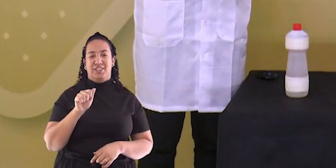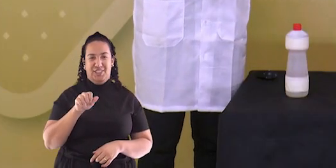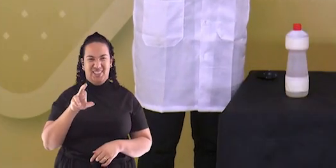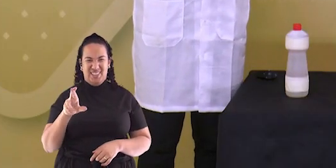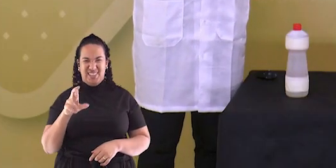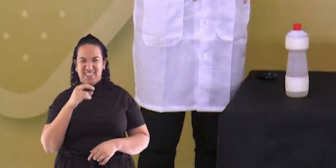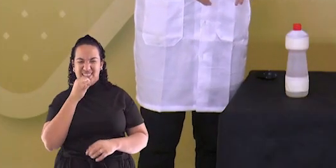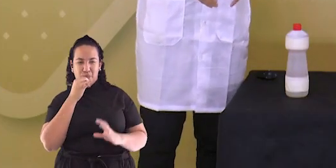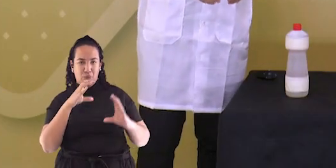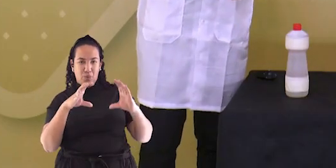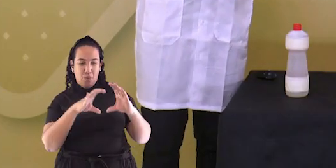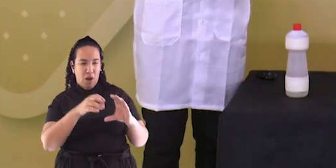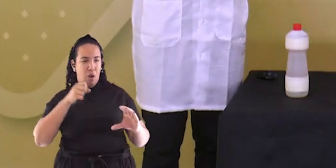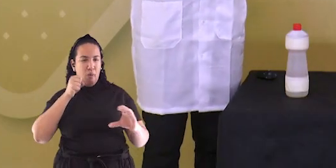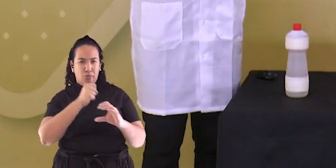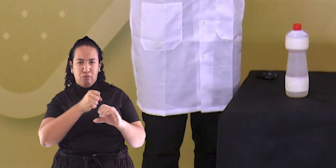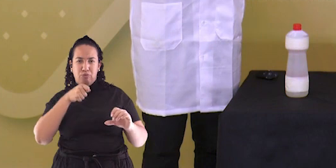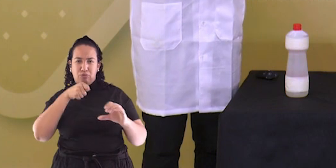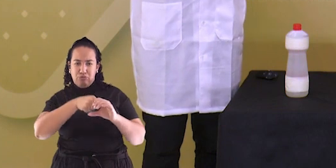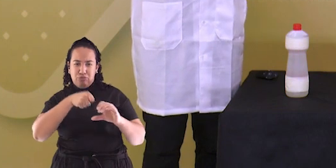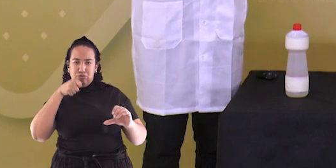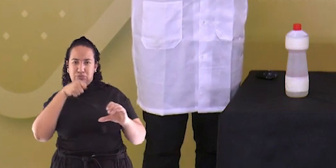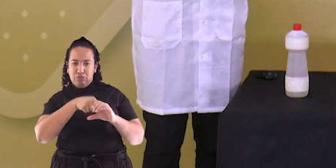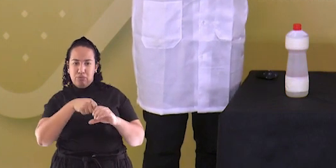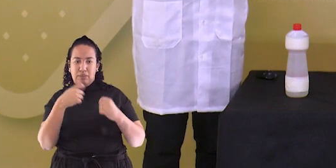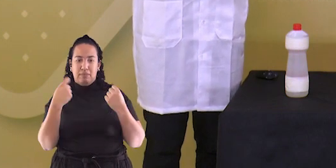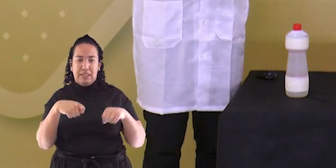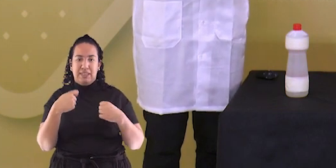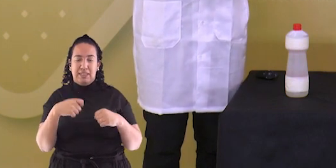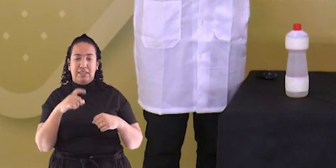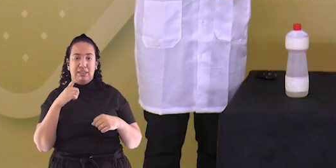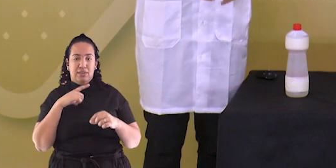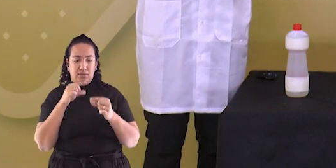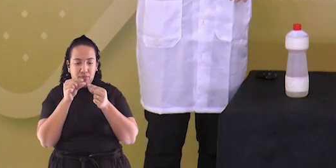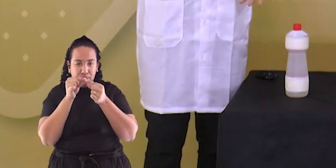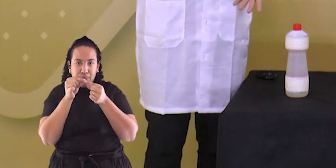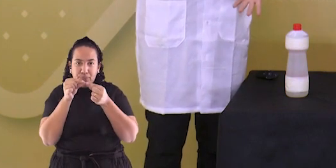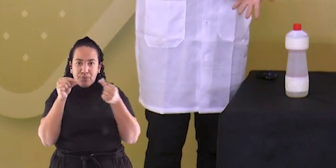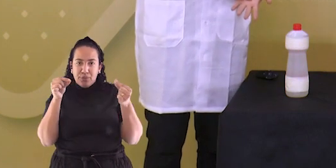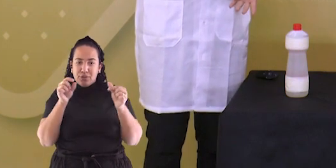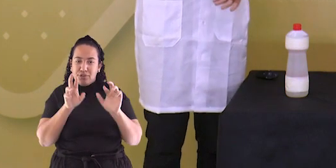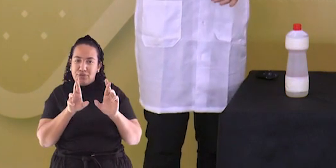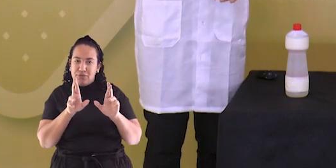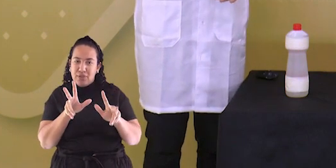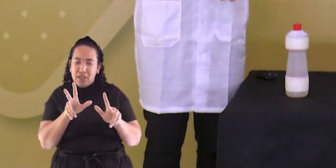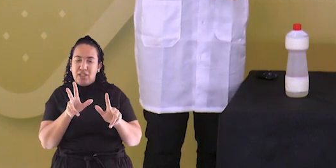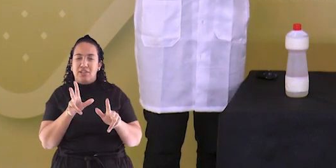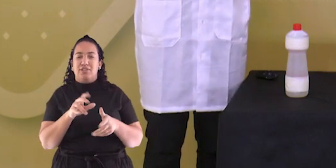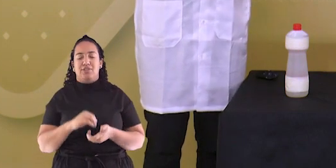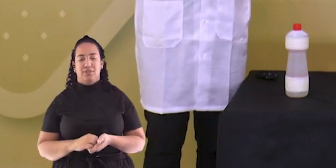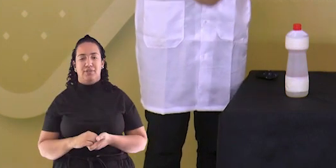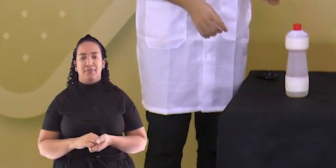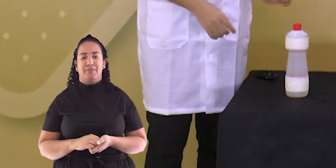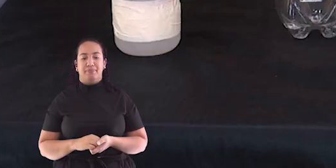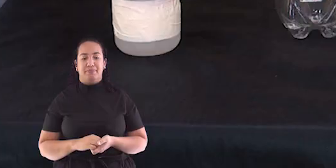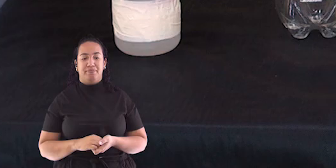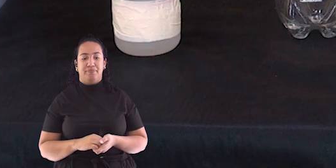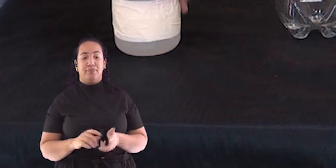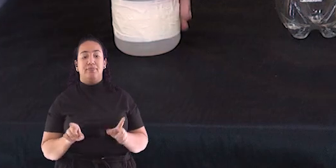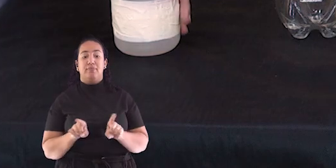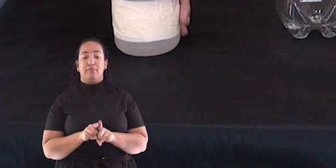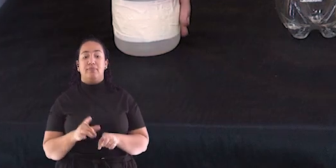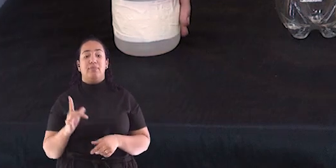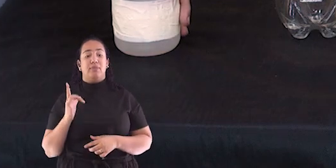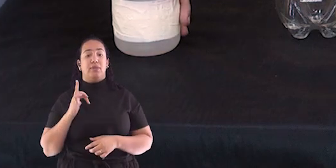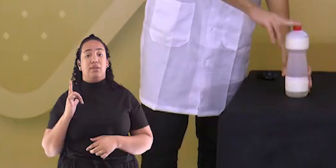futebol, vôlei e outras, porque ela precisa ter uma agulha, diferente de uma bomba de pneu de bicicleta, por exemplo. E por fim, a gente também